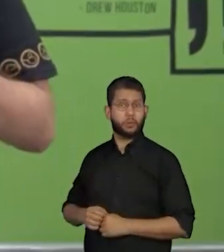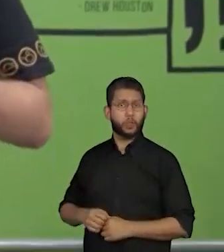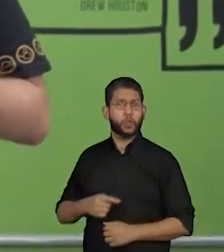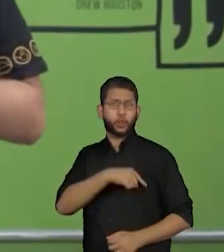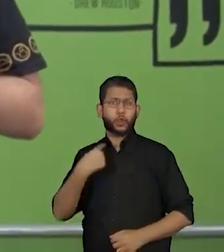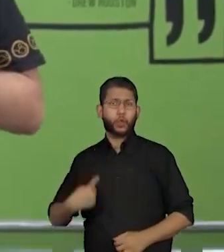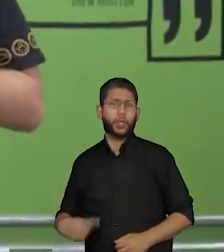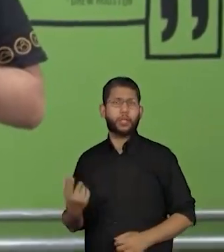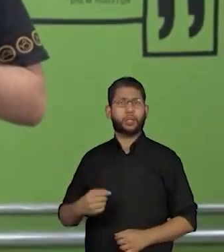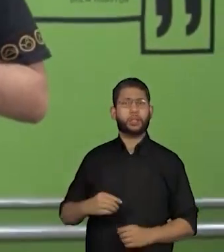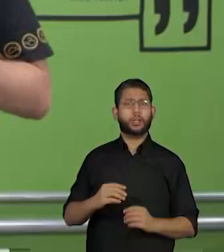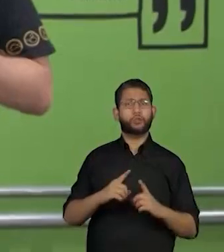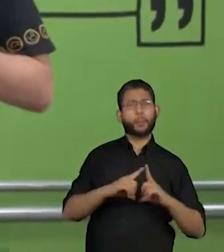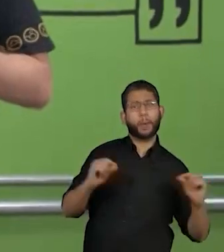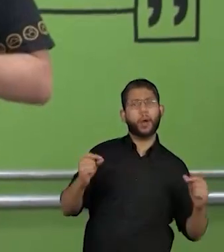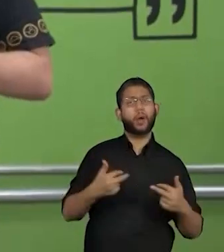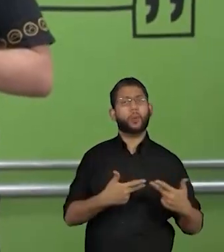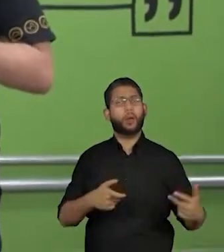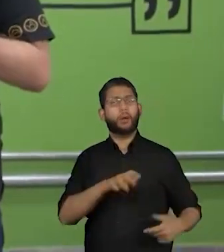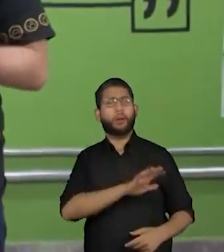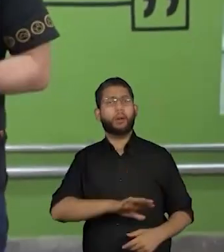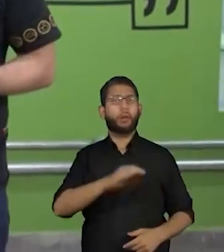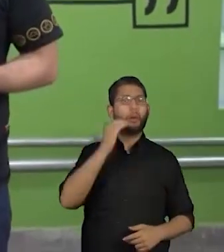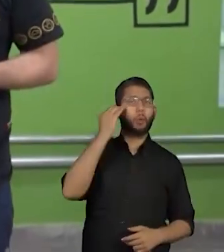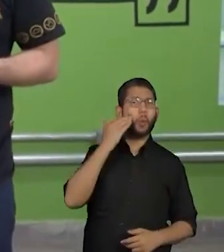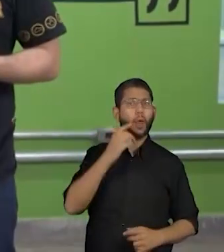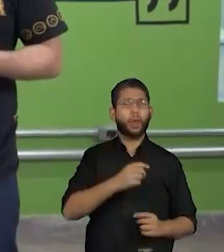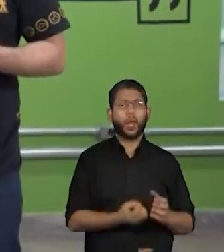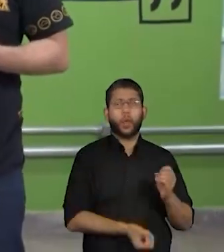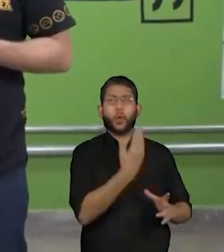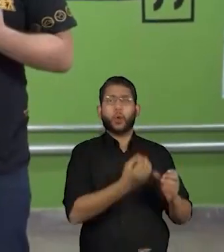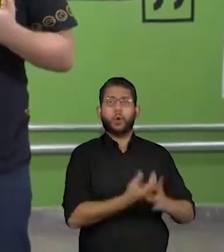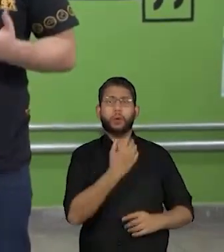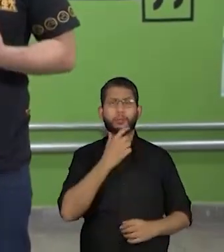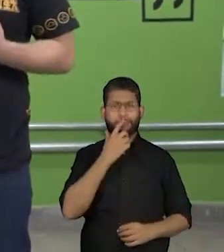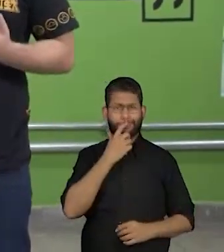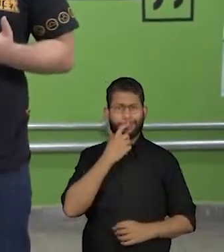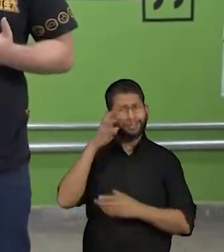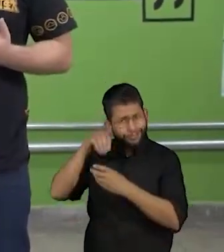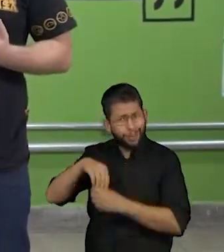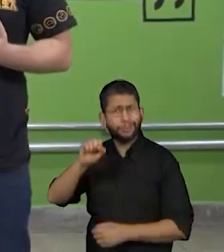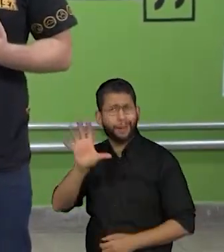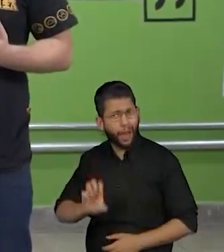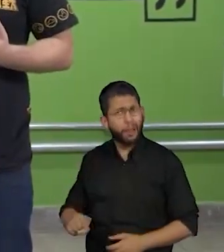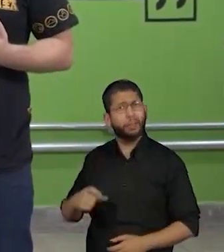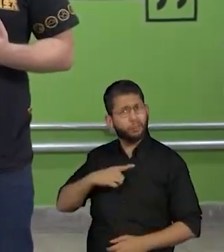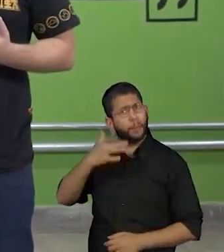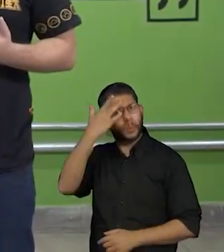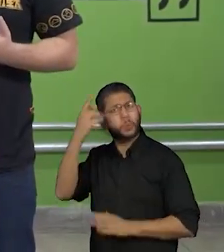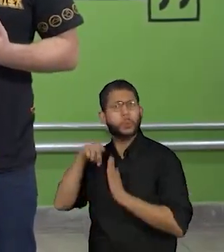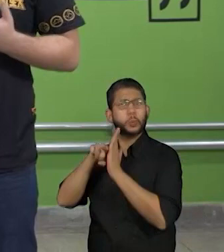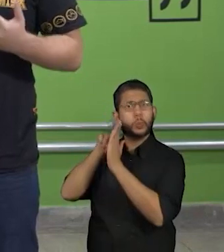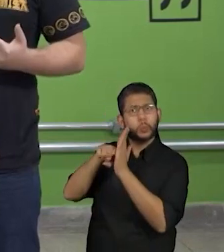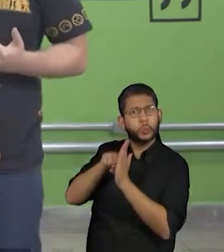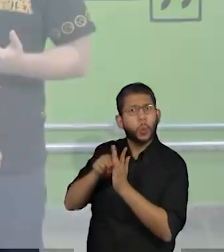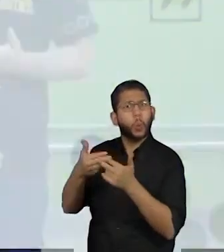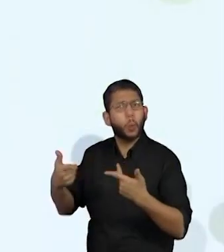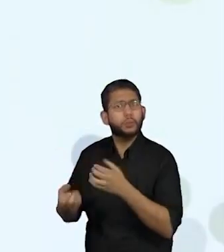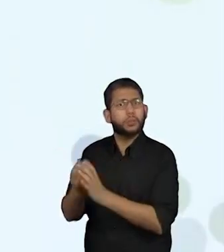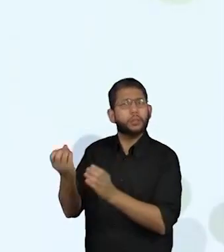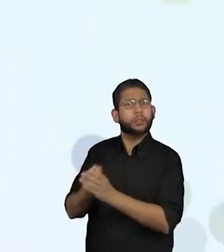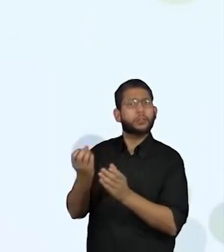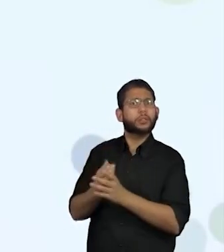gente associa, que há um desenvolvimento de saber, de tecnologia na África. E isso já é